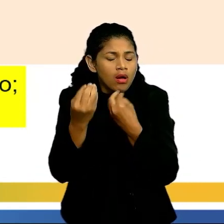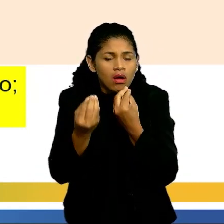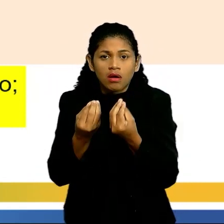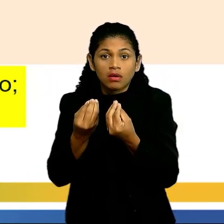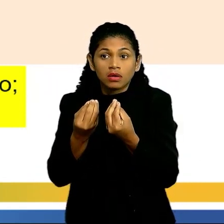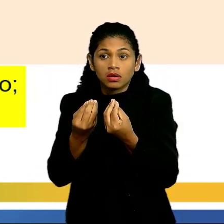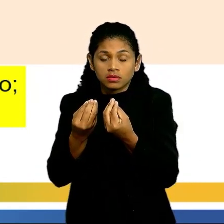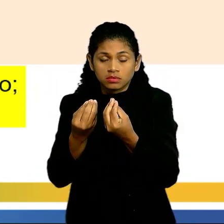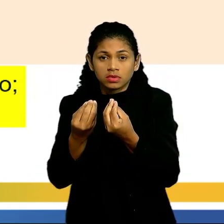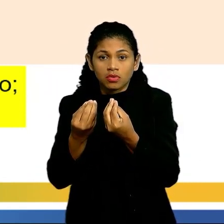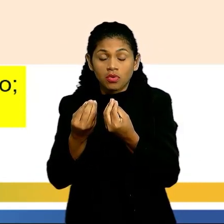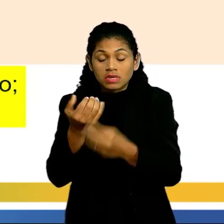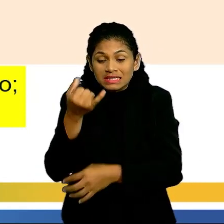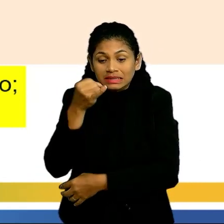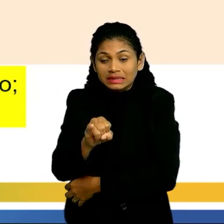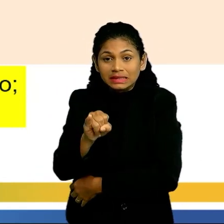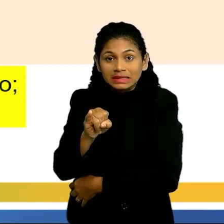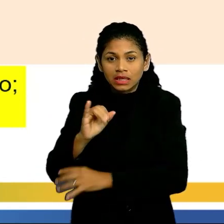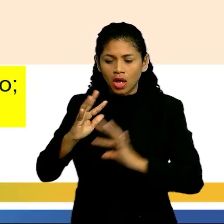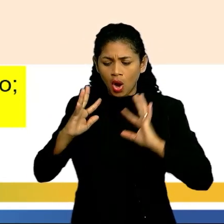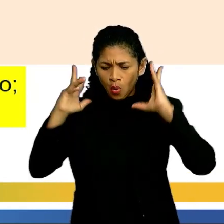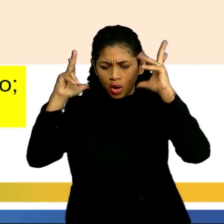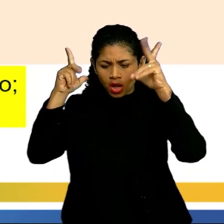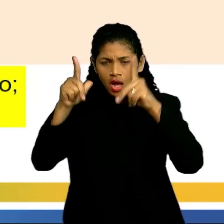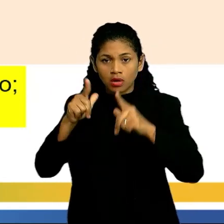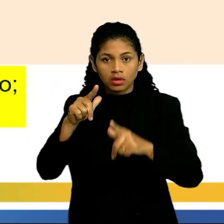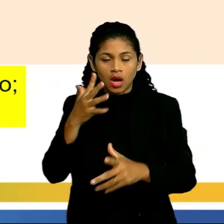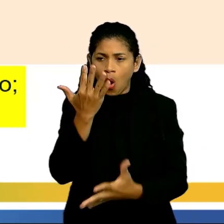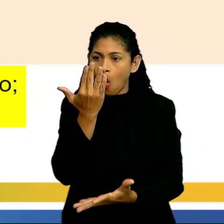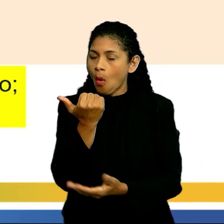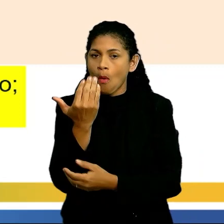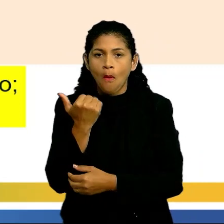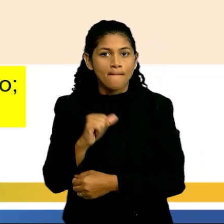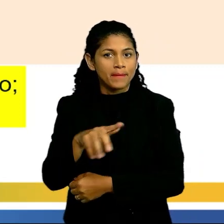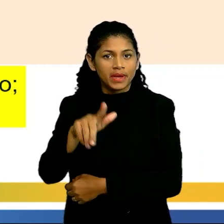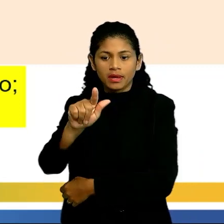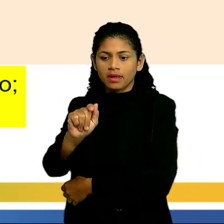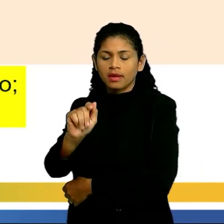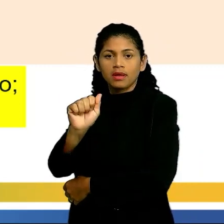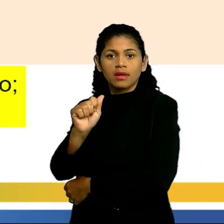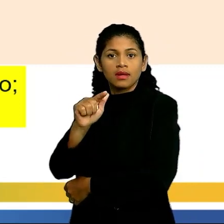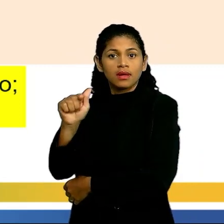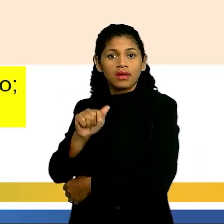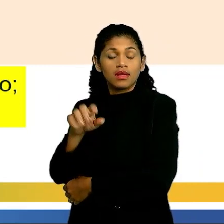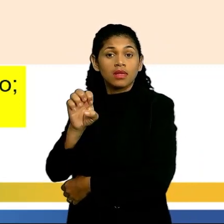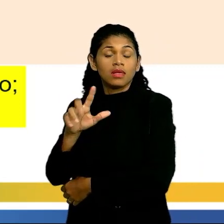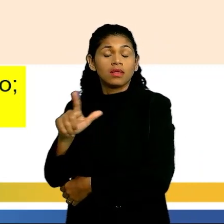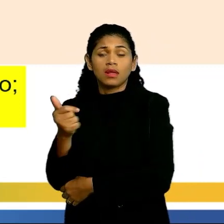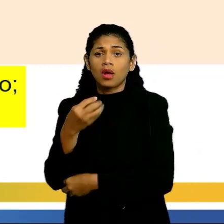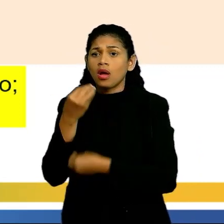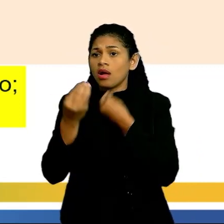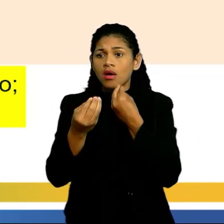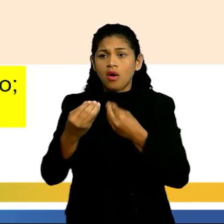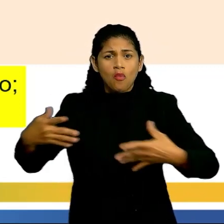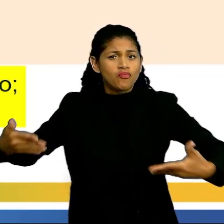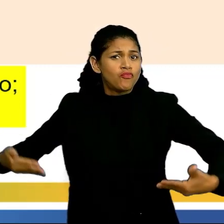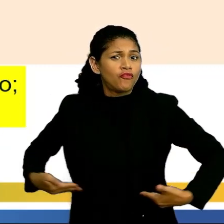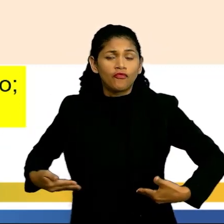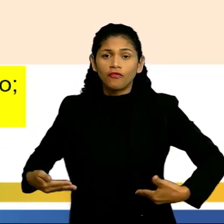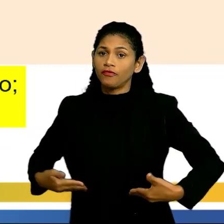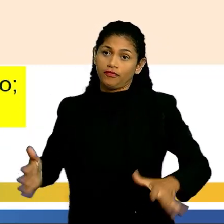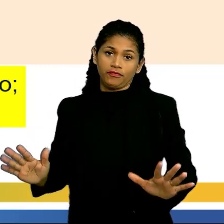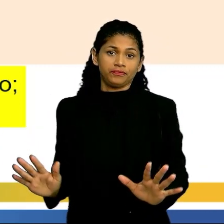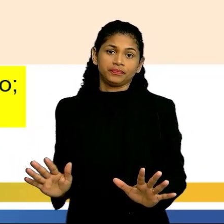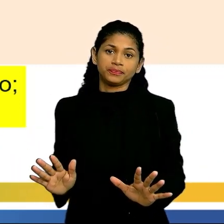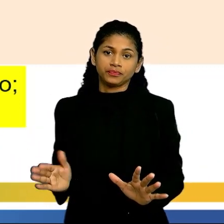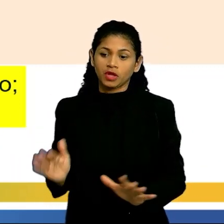um saco de milho para o leão se alimentar, porque ele vai morrer de fome em cima de um saco de milho. Ele vai precisar matar